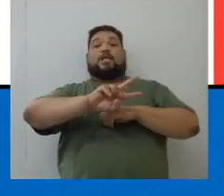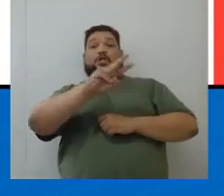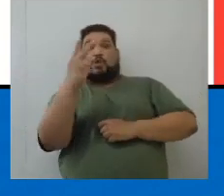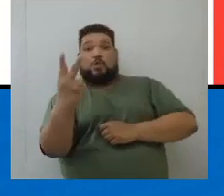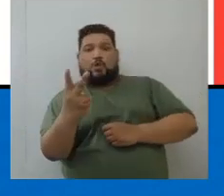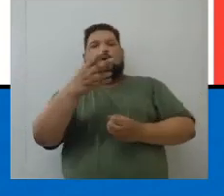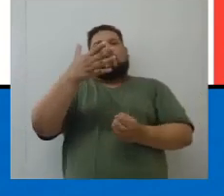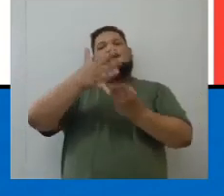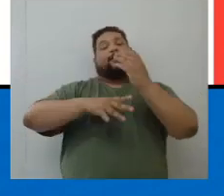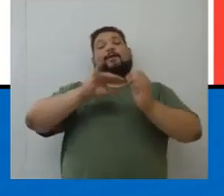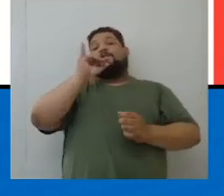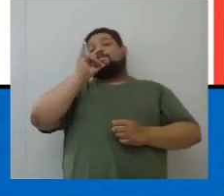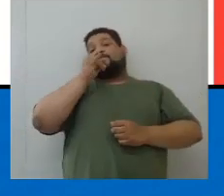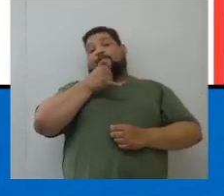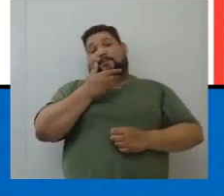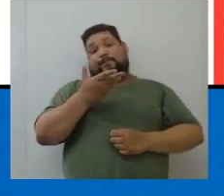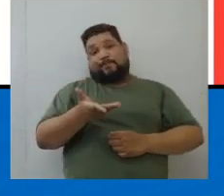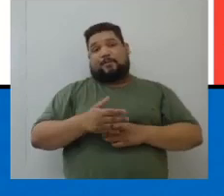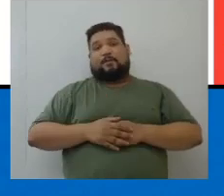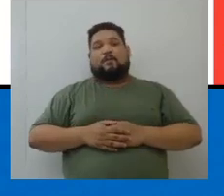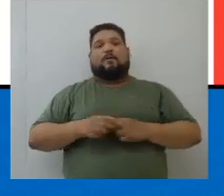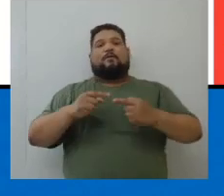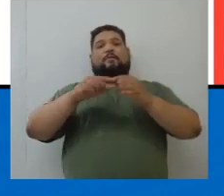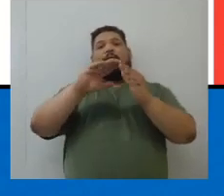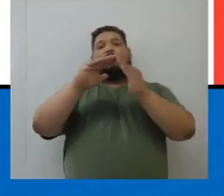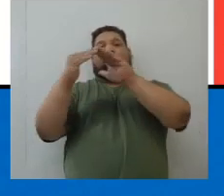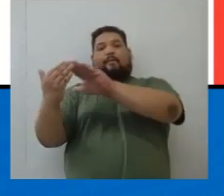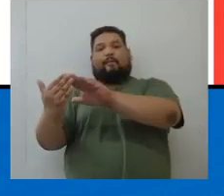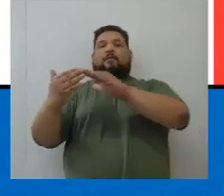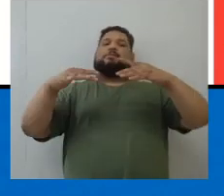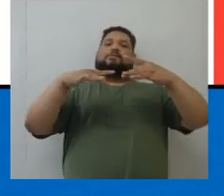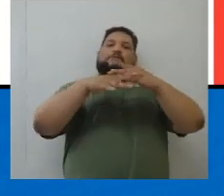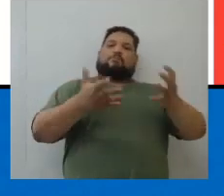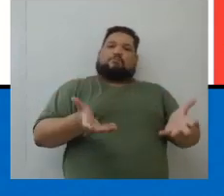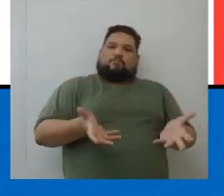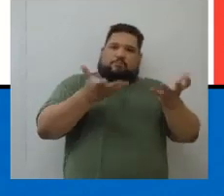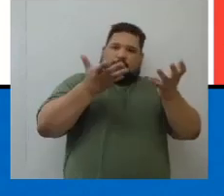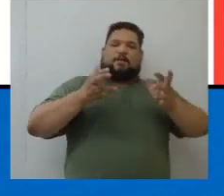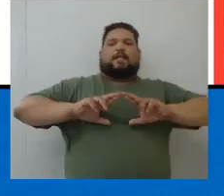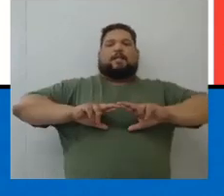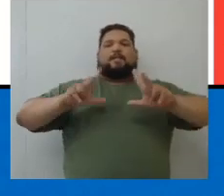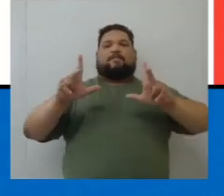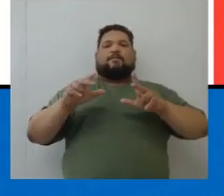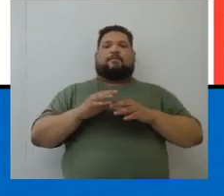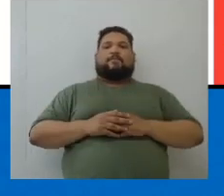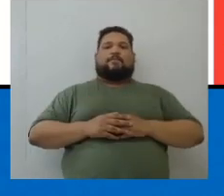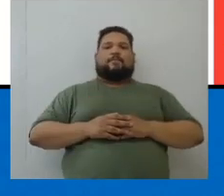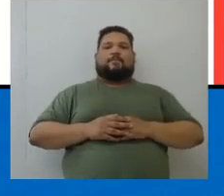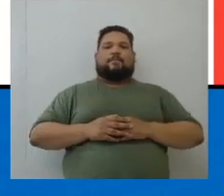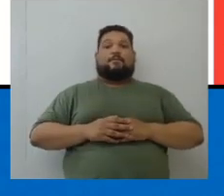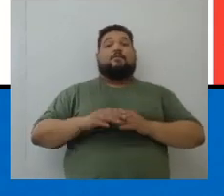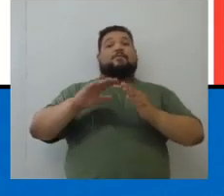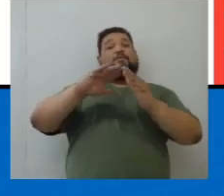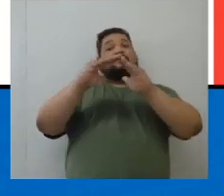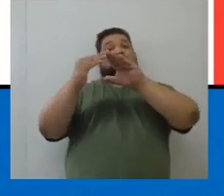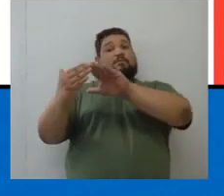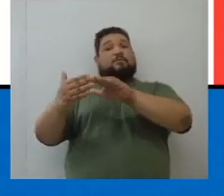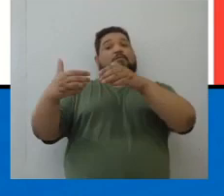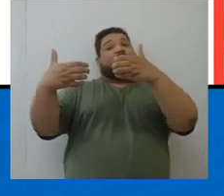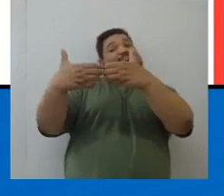criadas, infelizmente, para substratos diferentes da sociedade. Uma que fica na margem periférica,